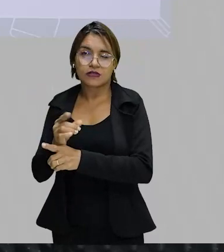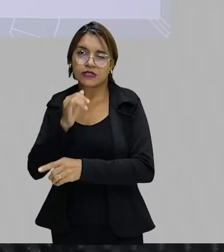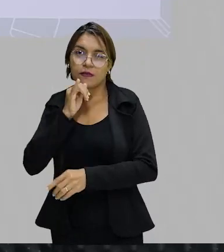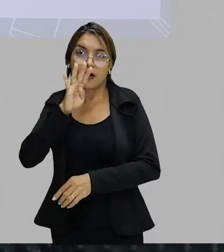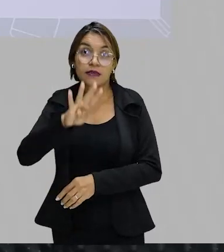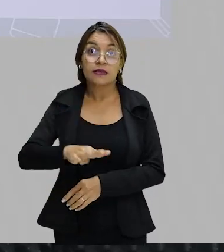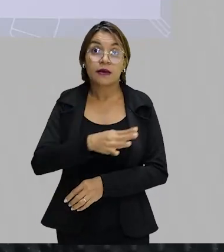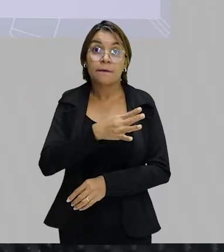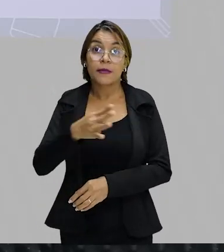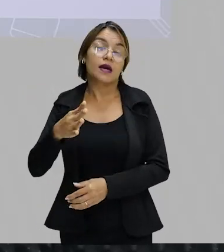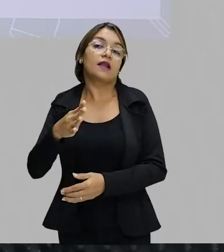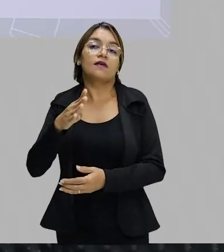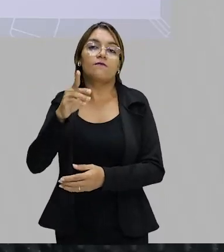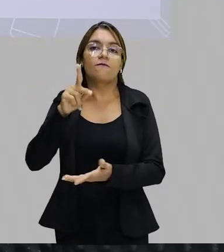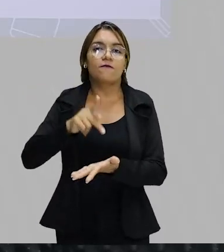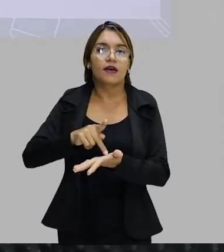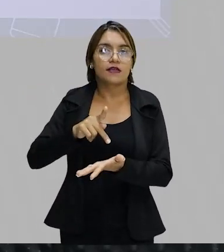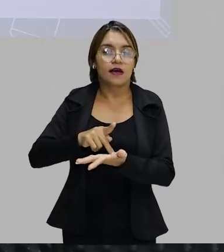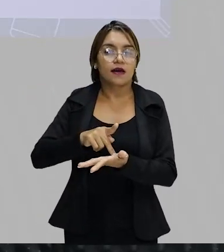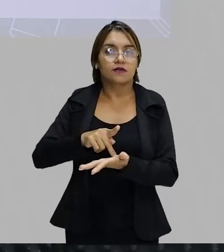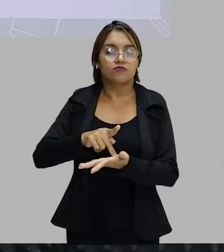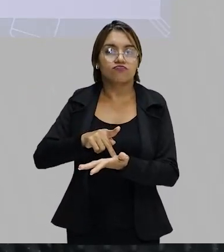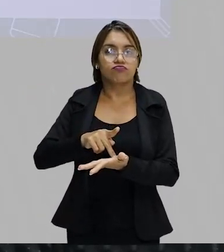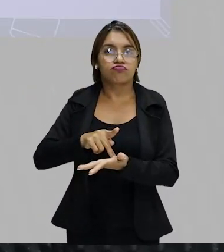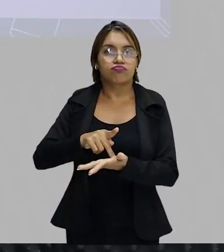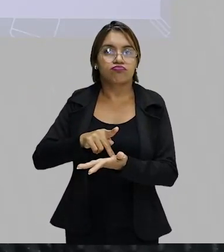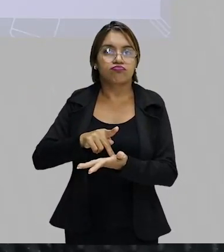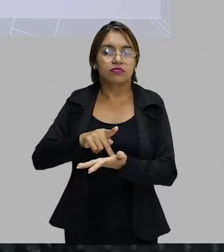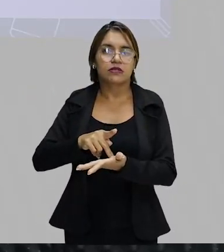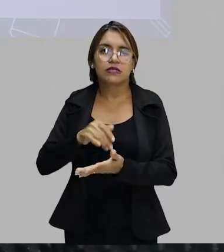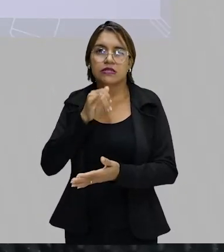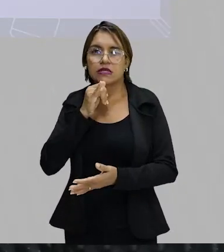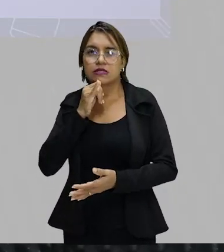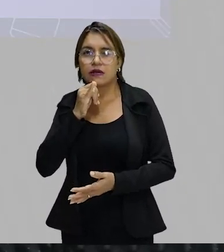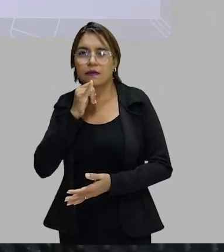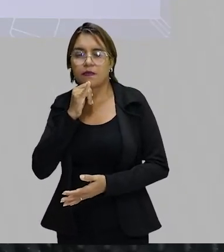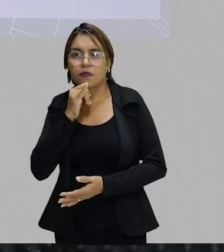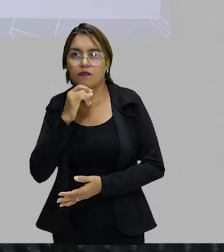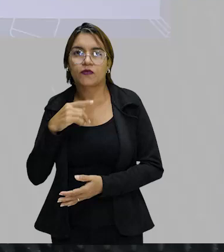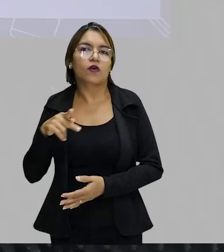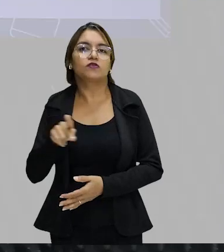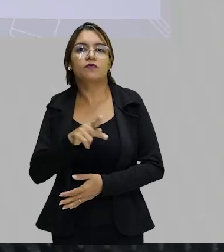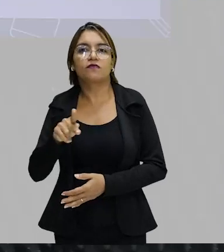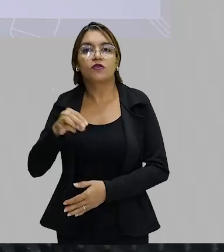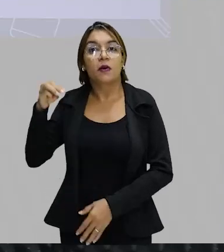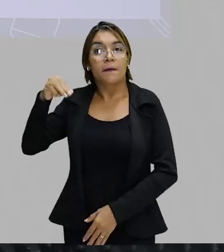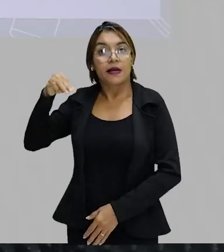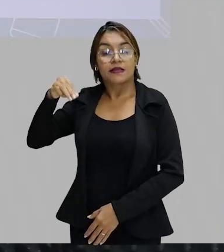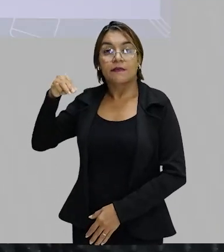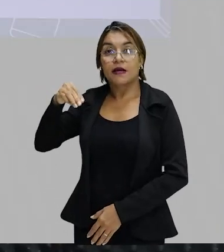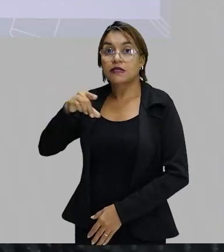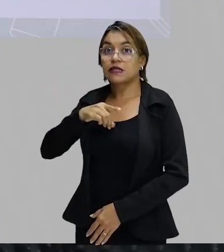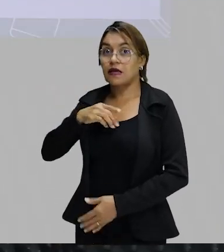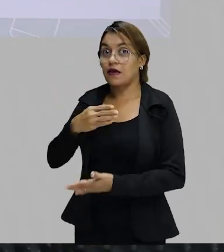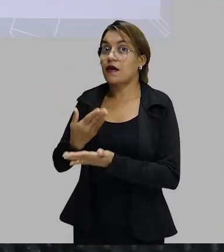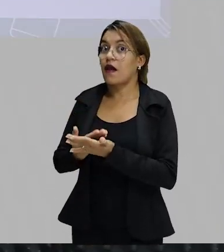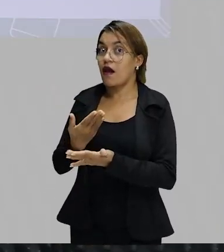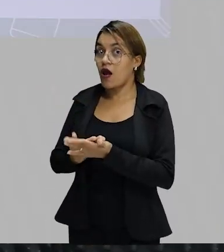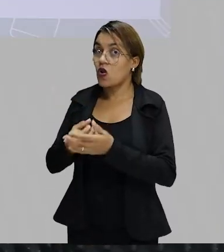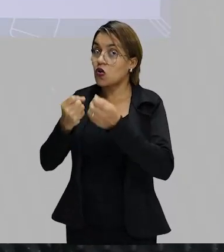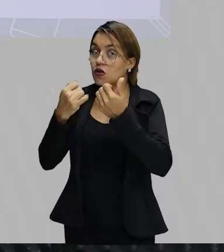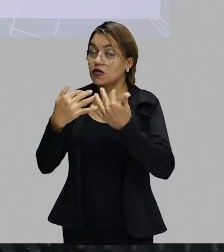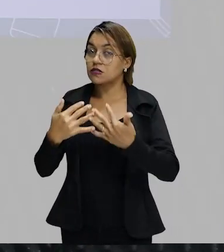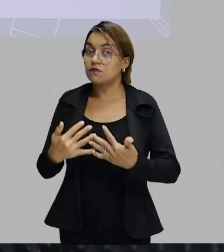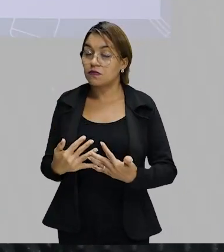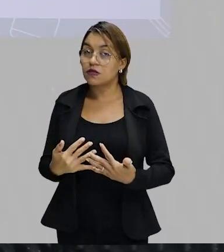de verdade, quando eu fui gerar a tabela de verdade, os nossos grandes professores de matemática aqui da plataforma têm aulas também sobre isso